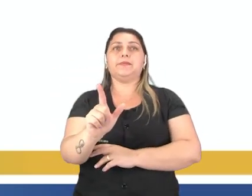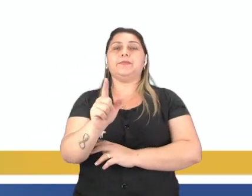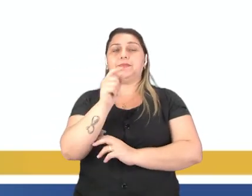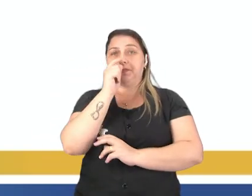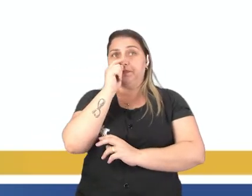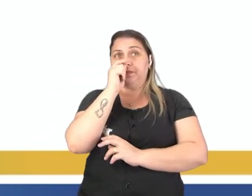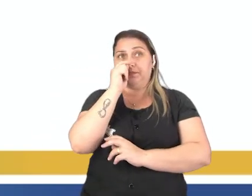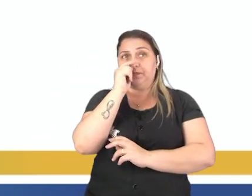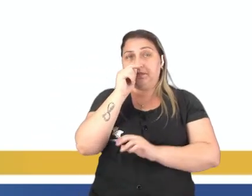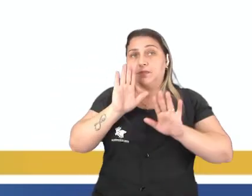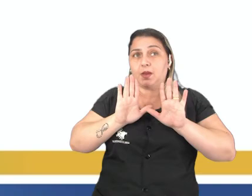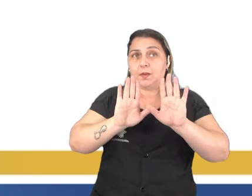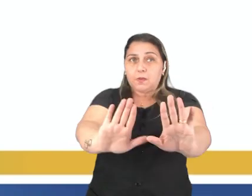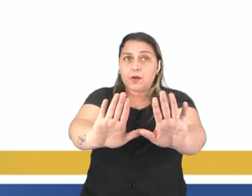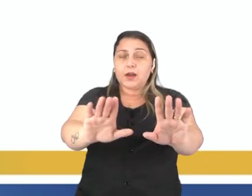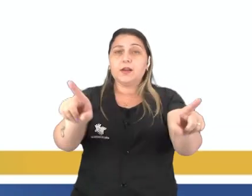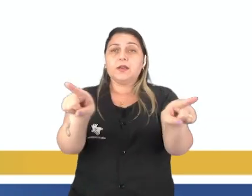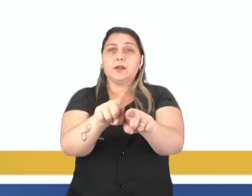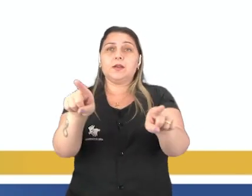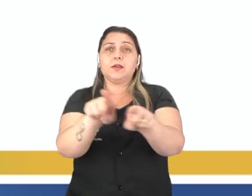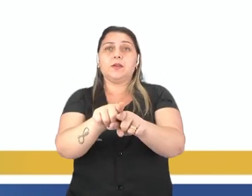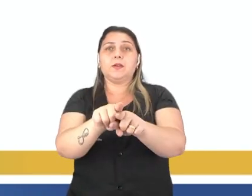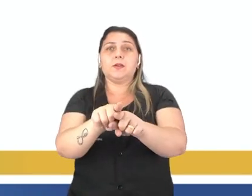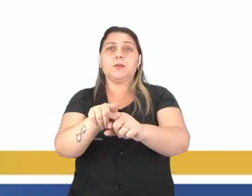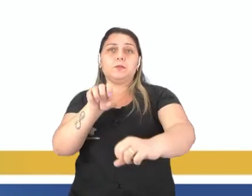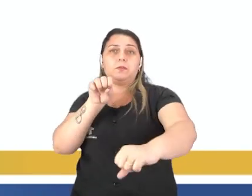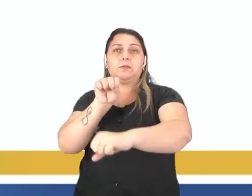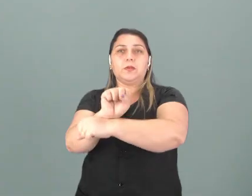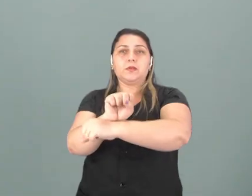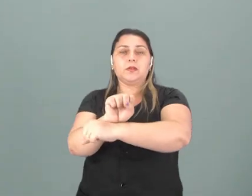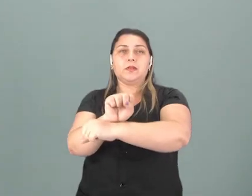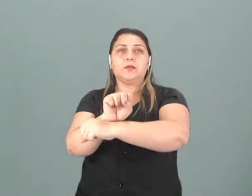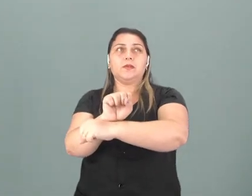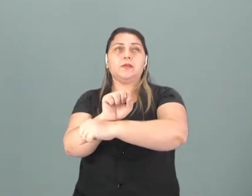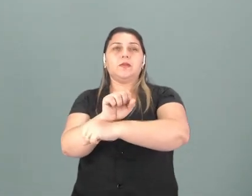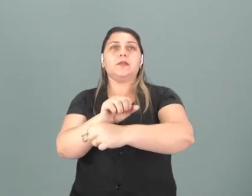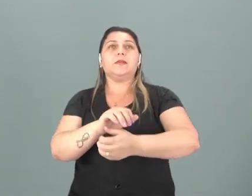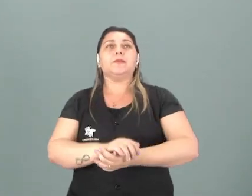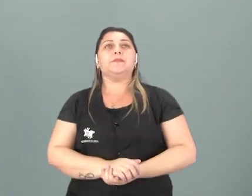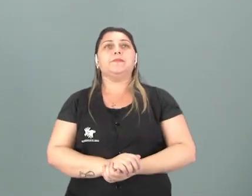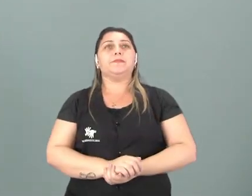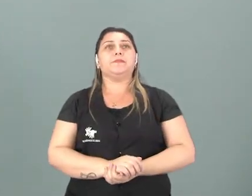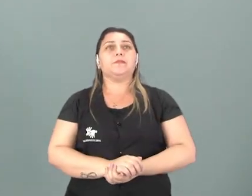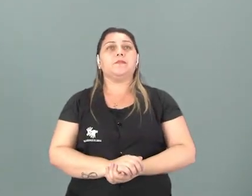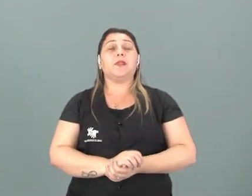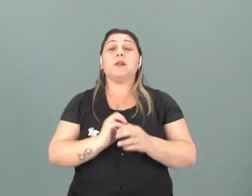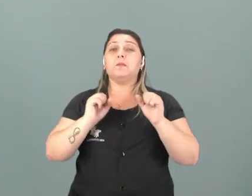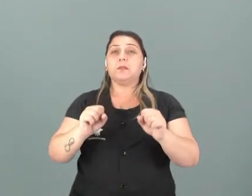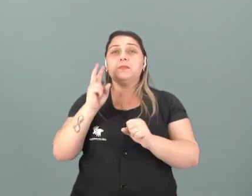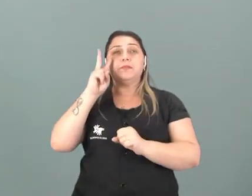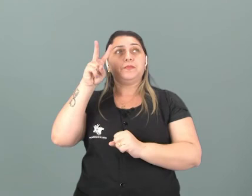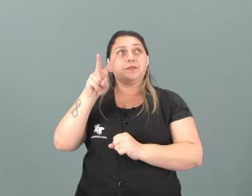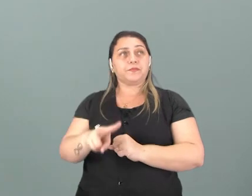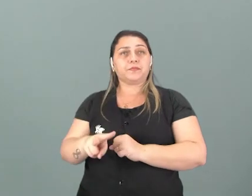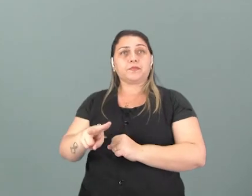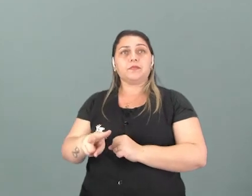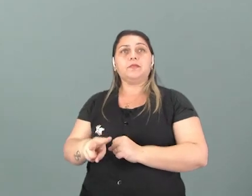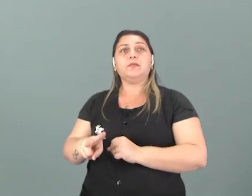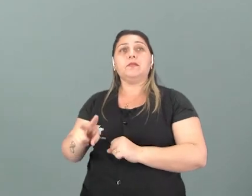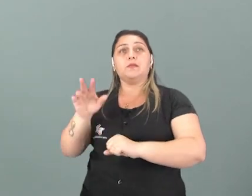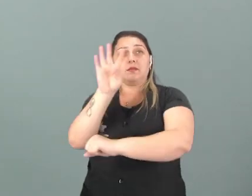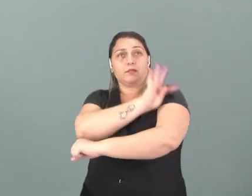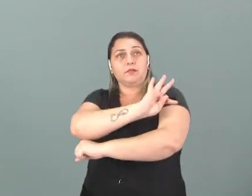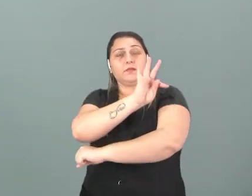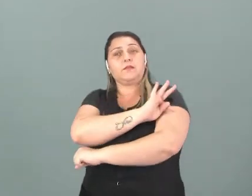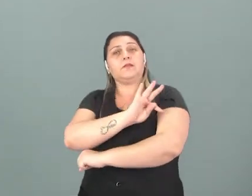Nós temos o empurrar também e os bloqueios, né? E aí a gente pode ver sobre as técnicas